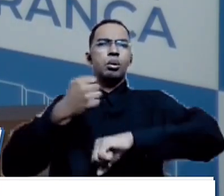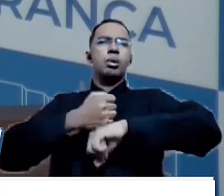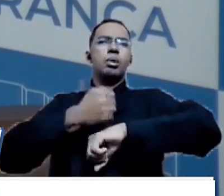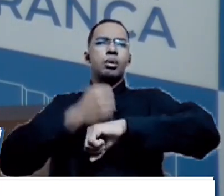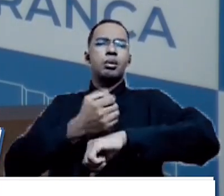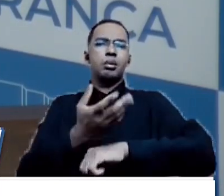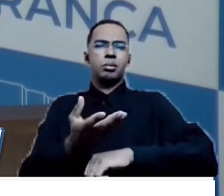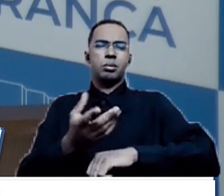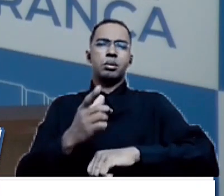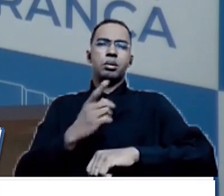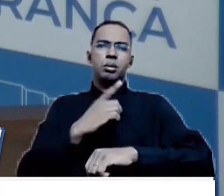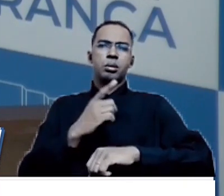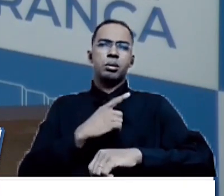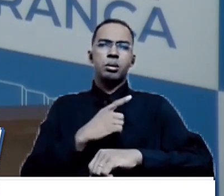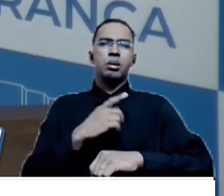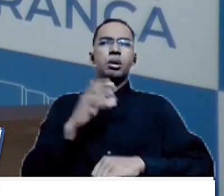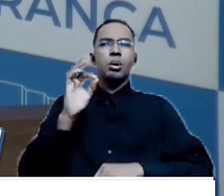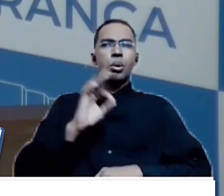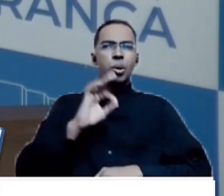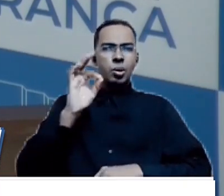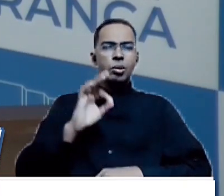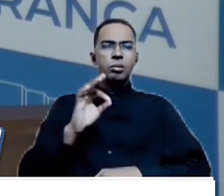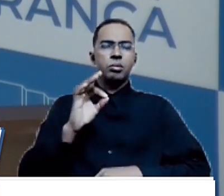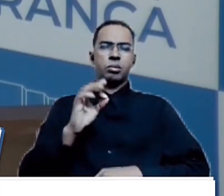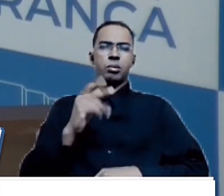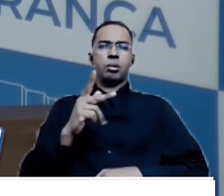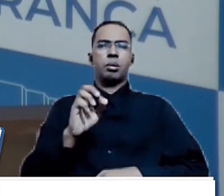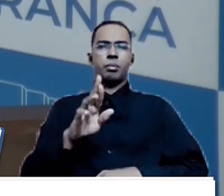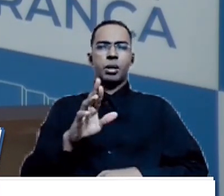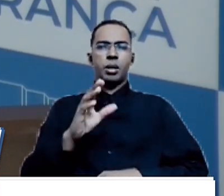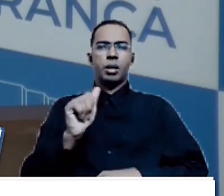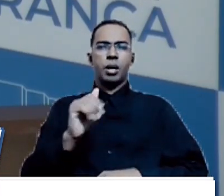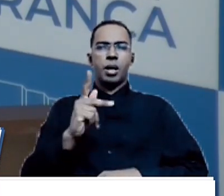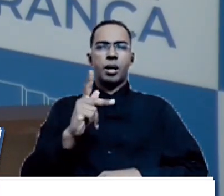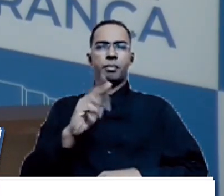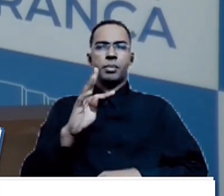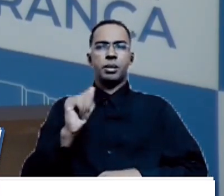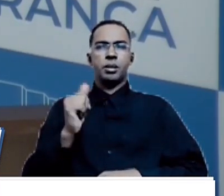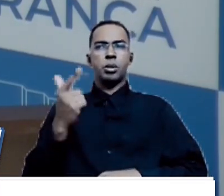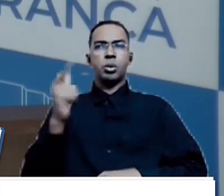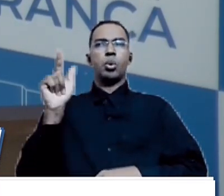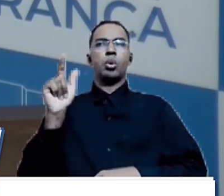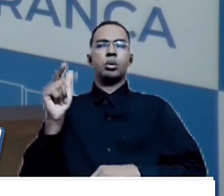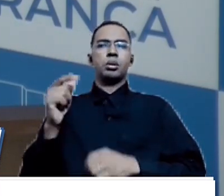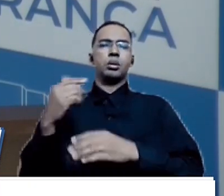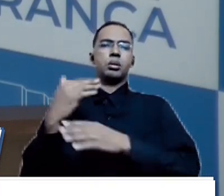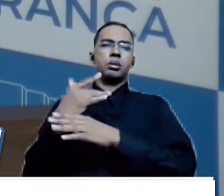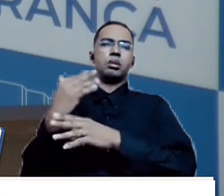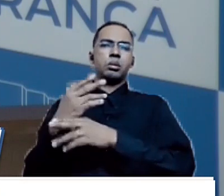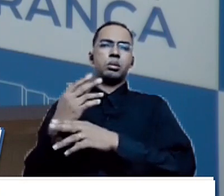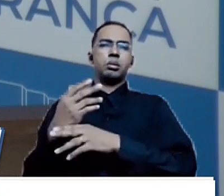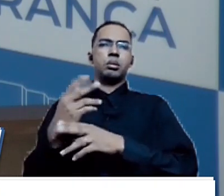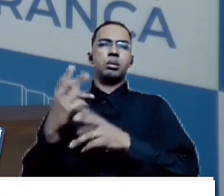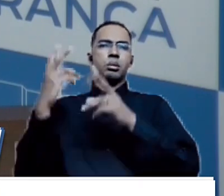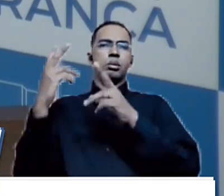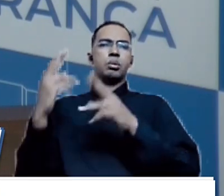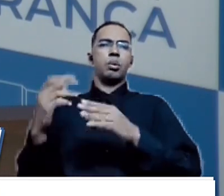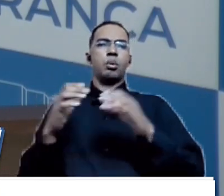tem um per capita muito mais baixo do que a cidades do mesmo porte